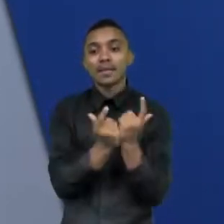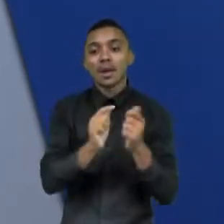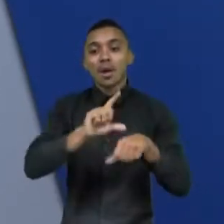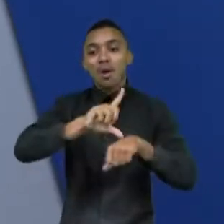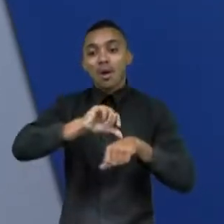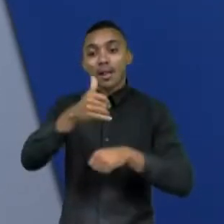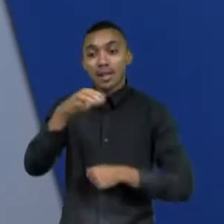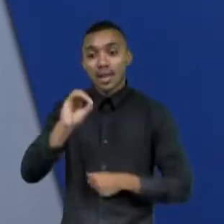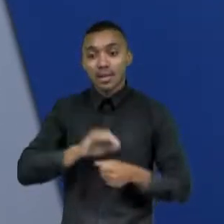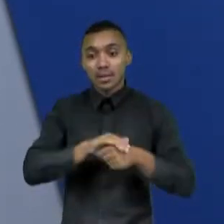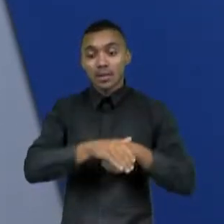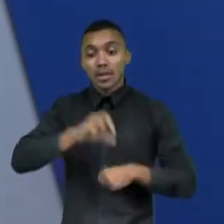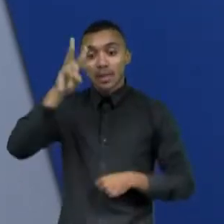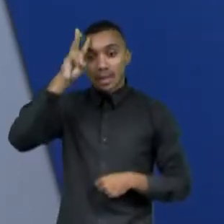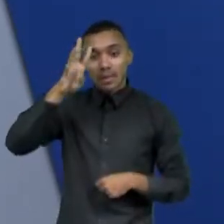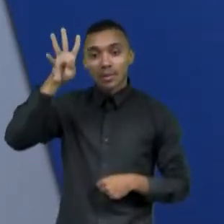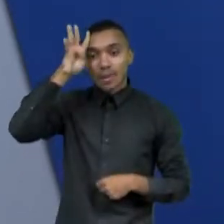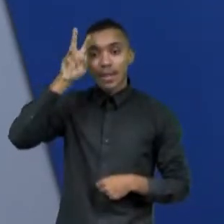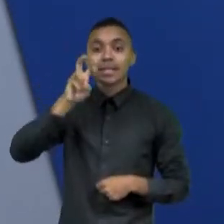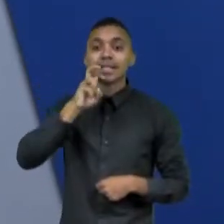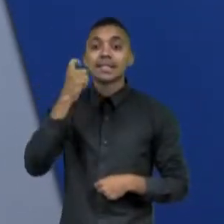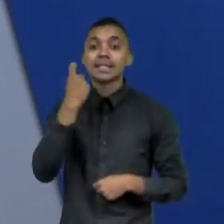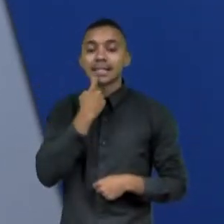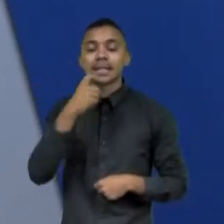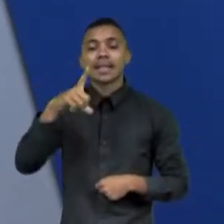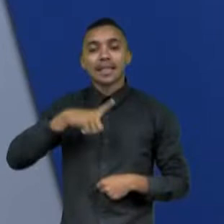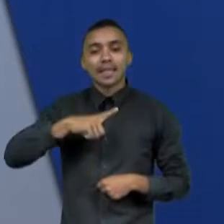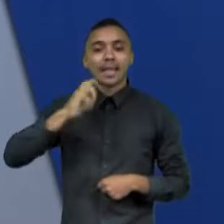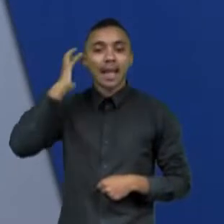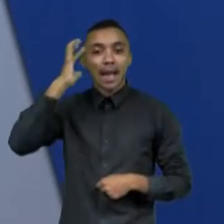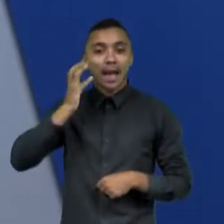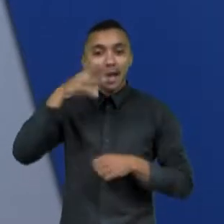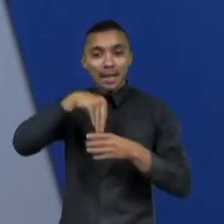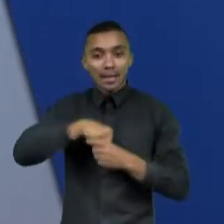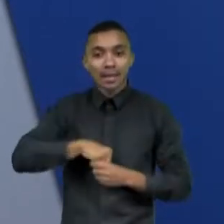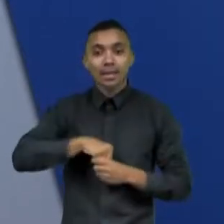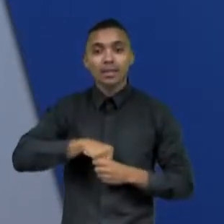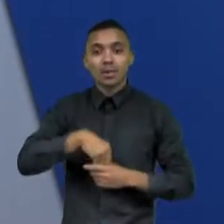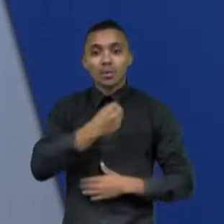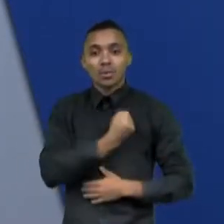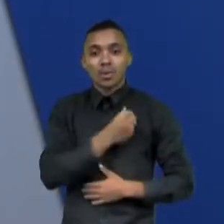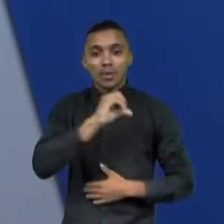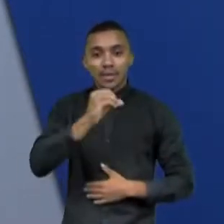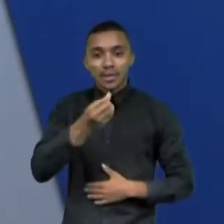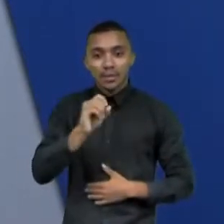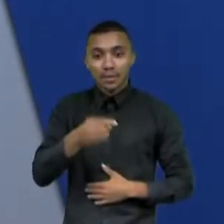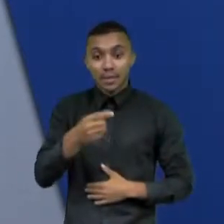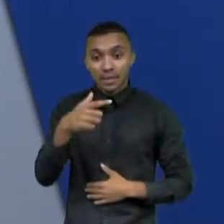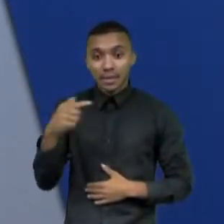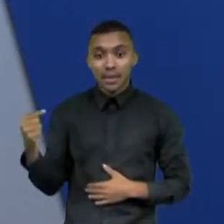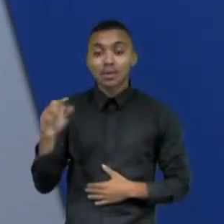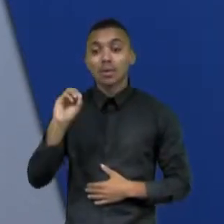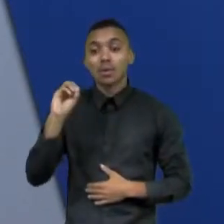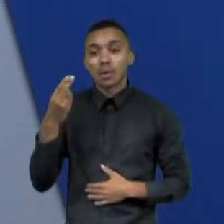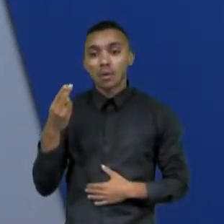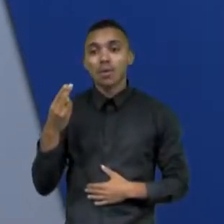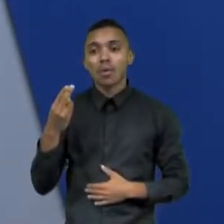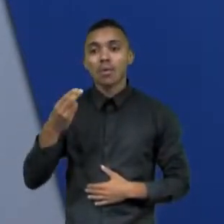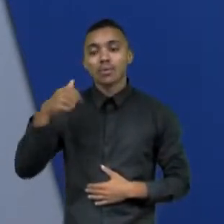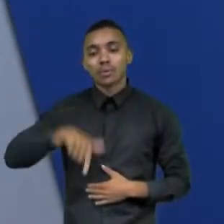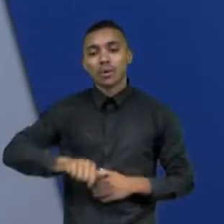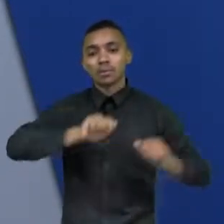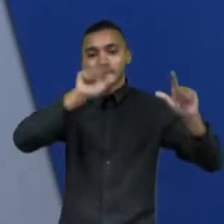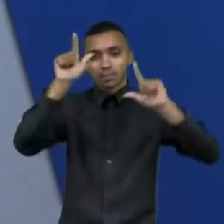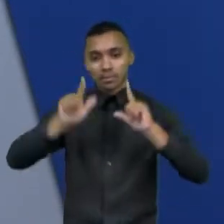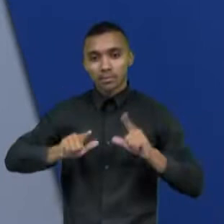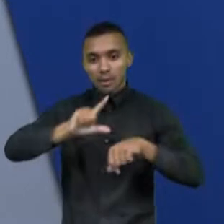de terça a sexta, você ouve o programa pelas ondas do rádio e também nas nossas reapresentações especiais nos